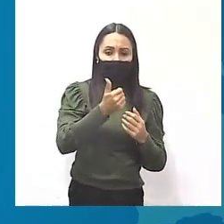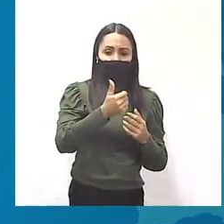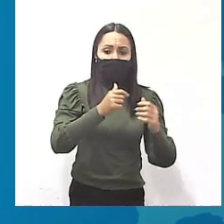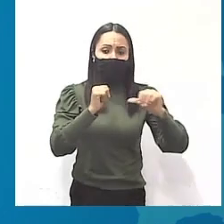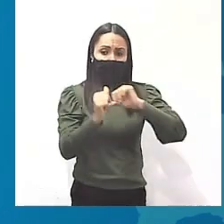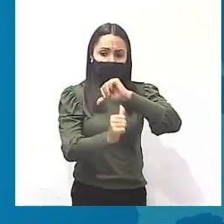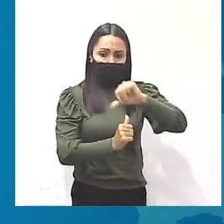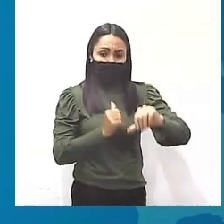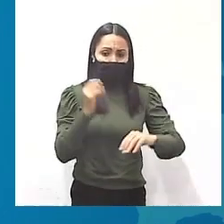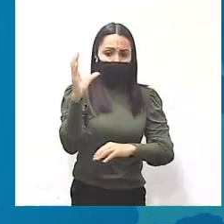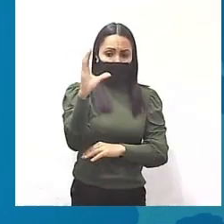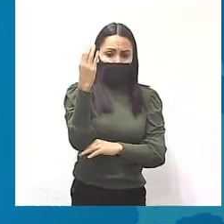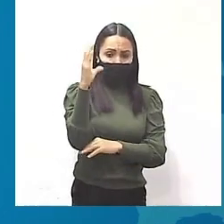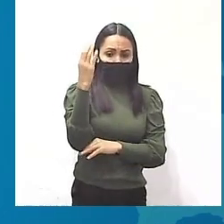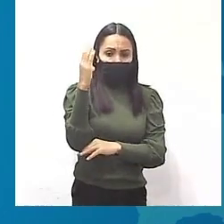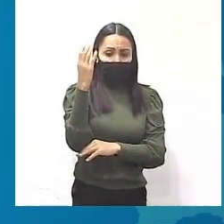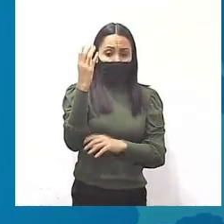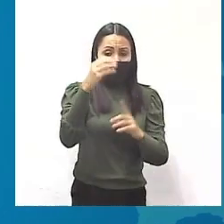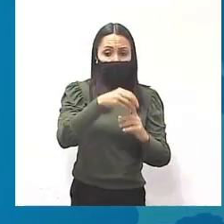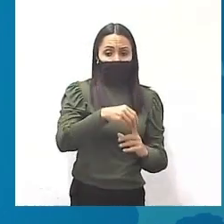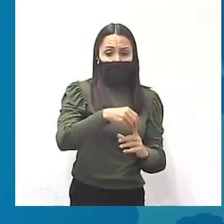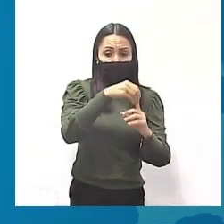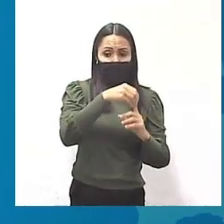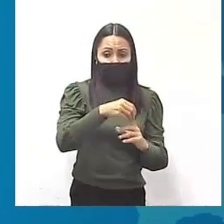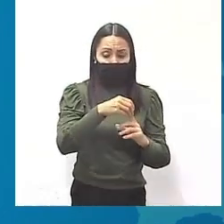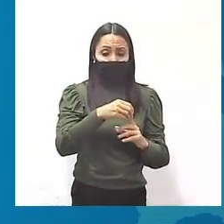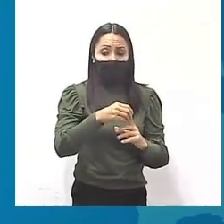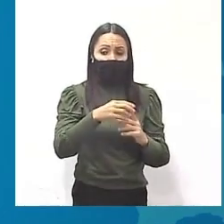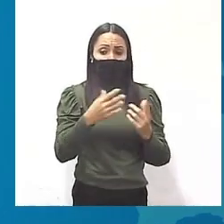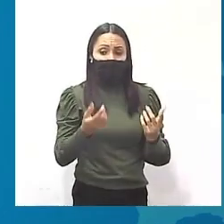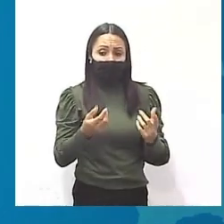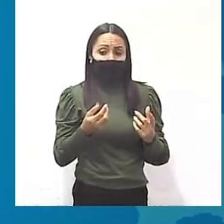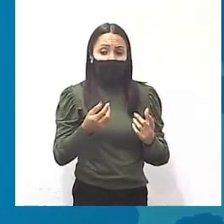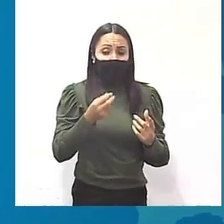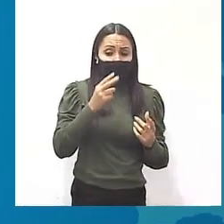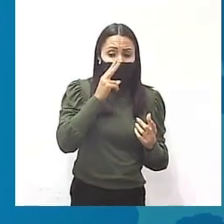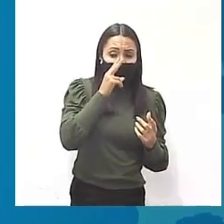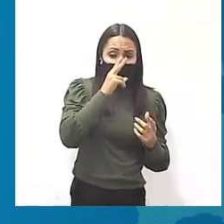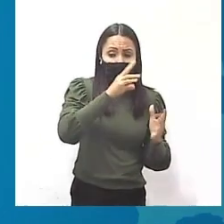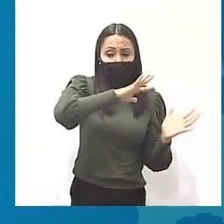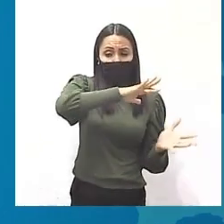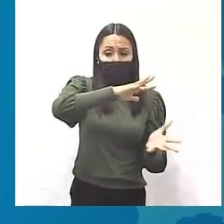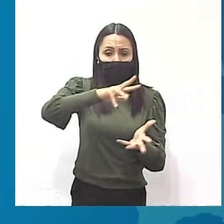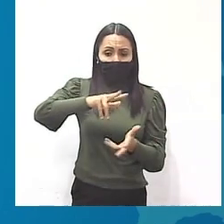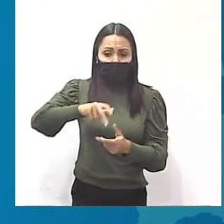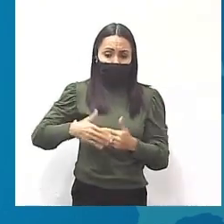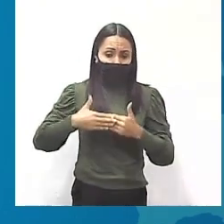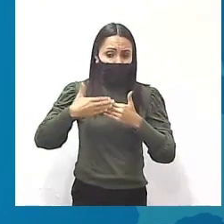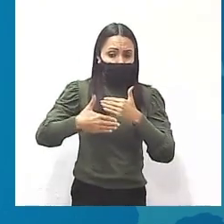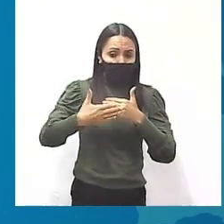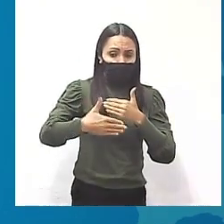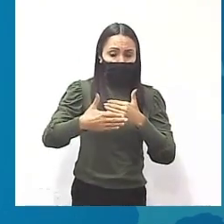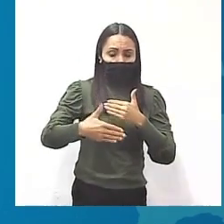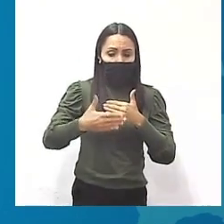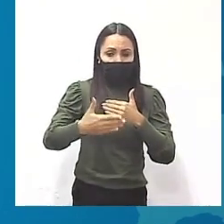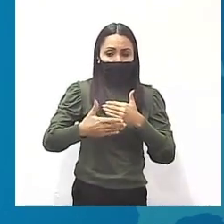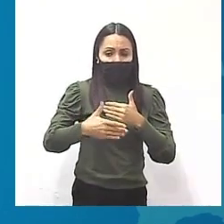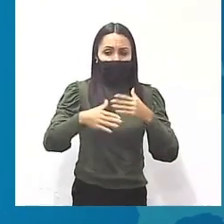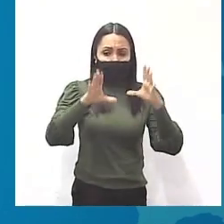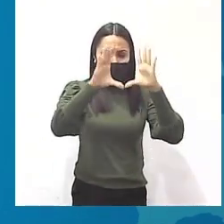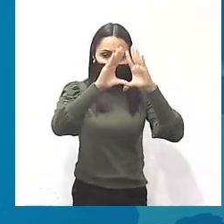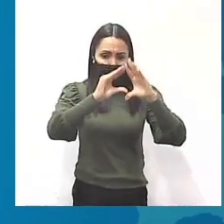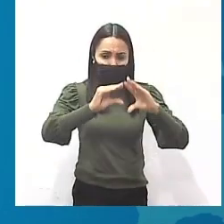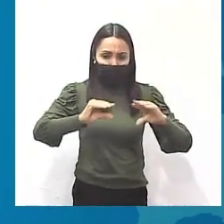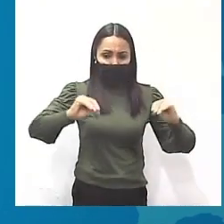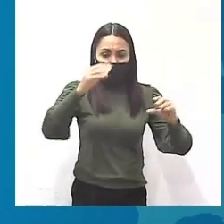mudanças climáticas como o principal risco global ao longo prazo e a